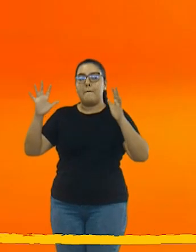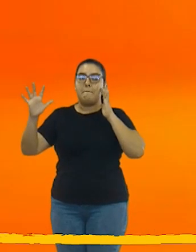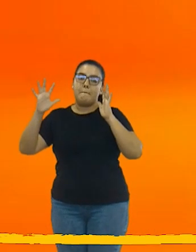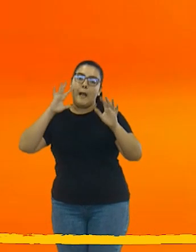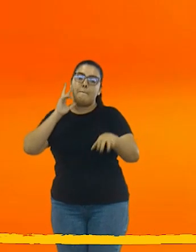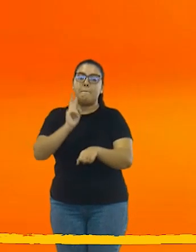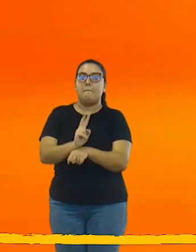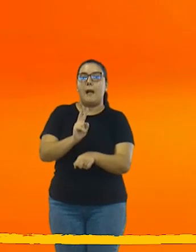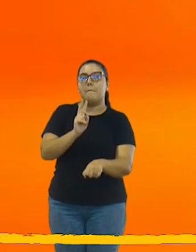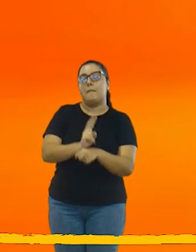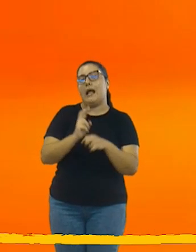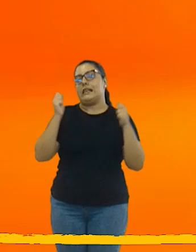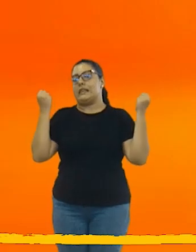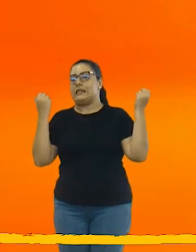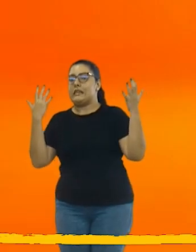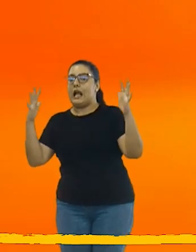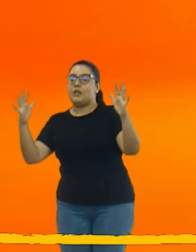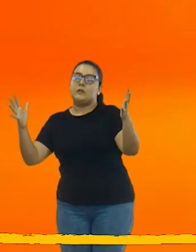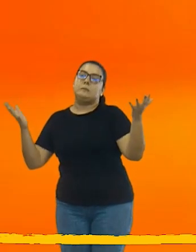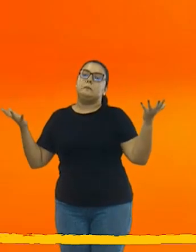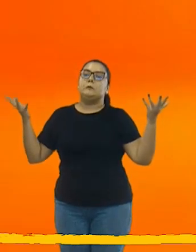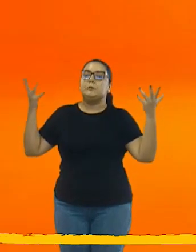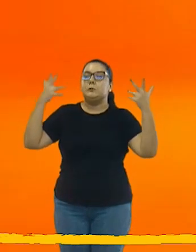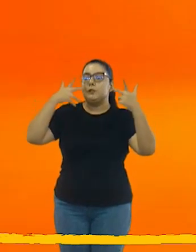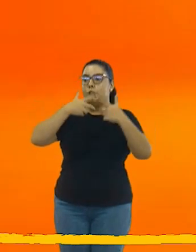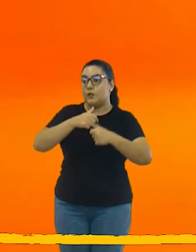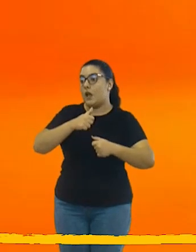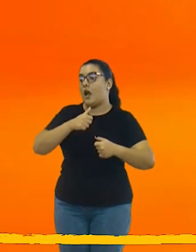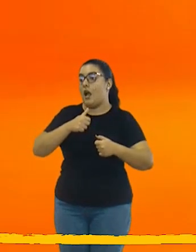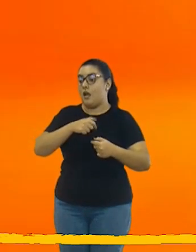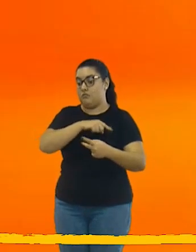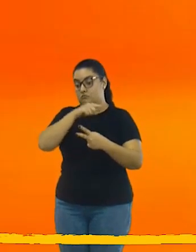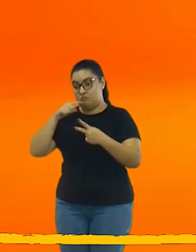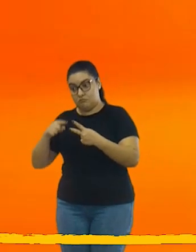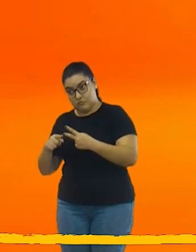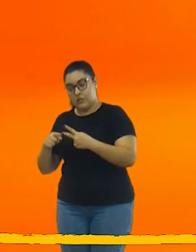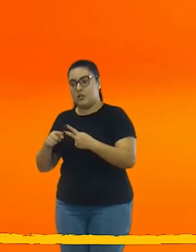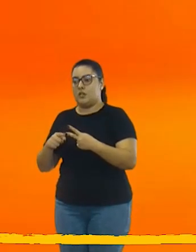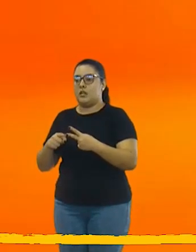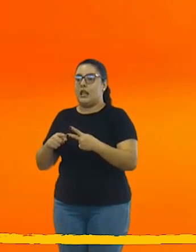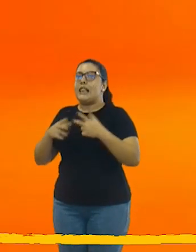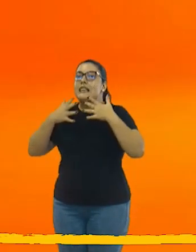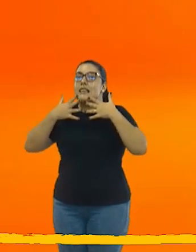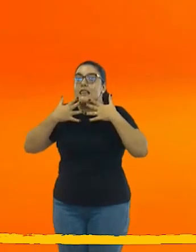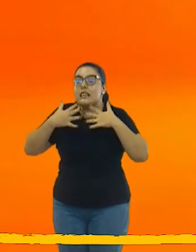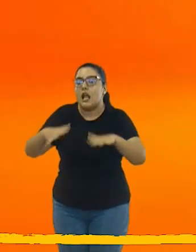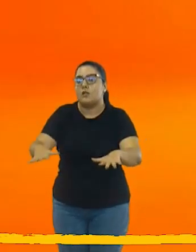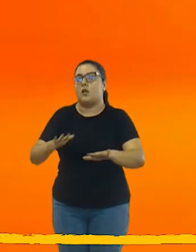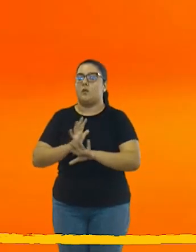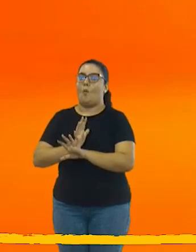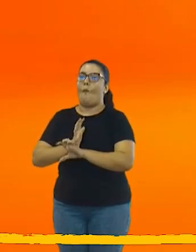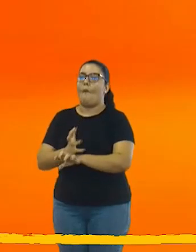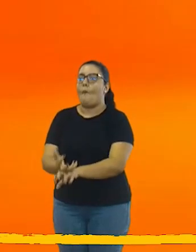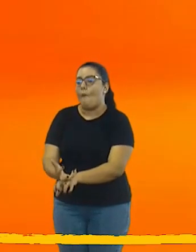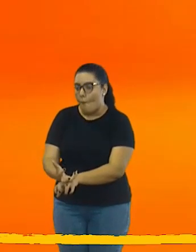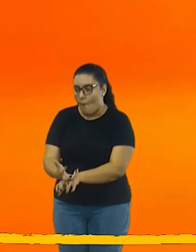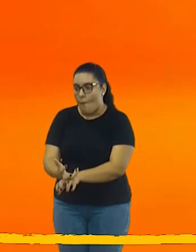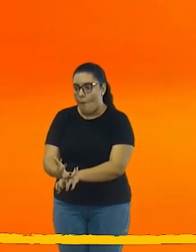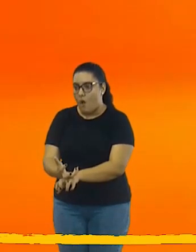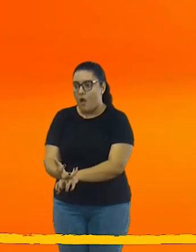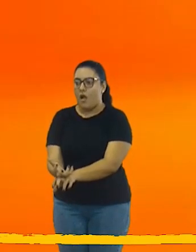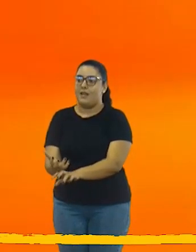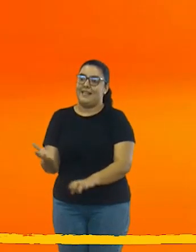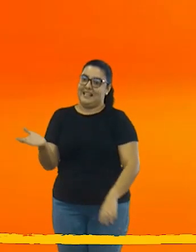idealizado, em que a natureza é um pano de fundo, para um regionalismo naturalista.